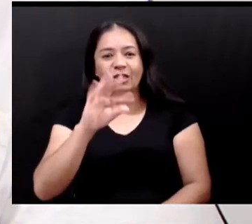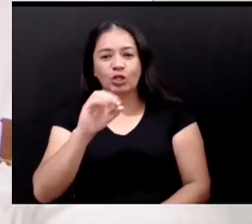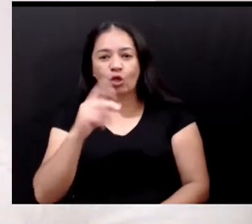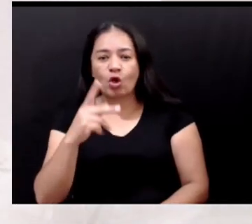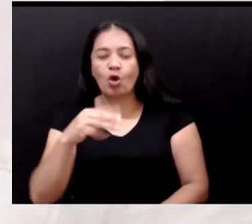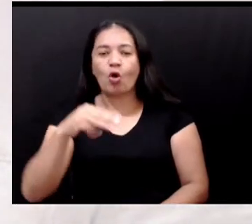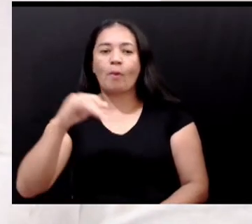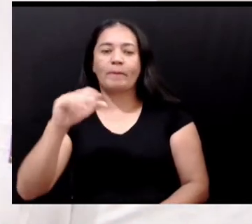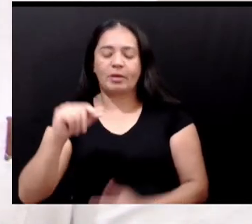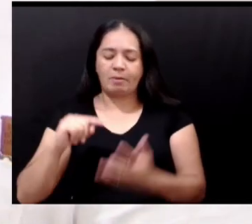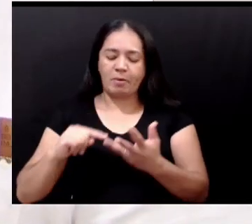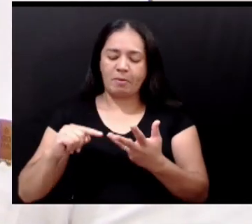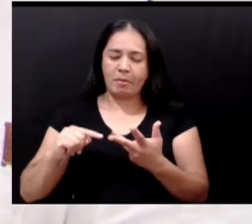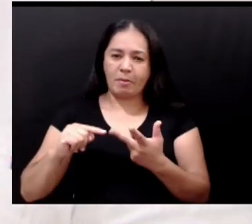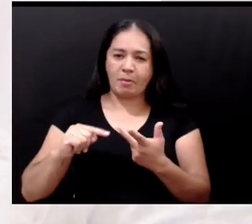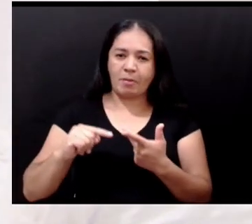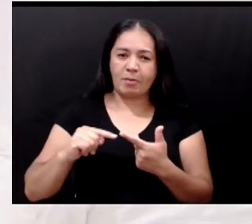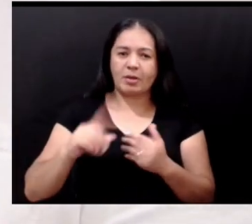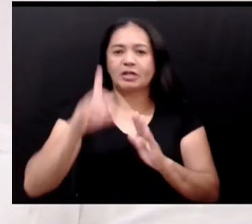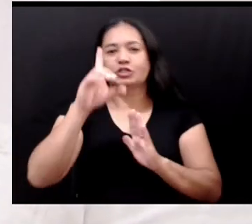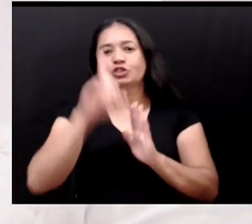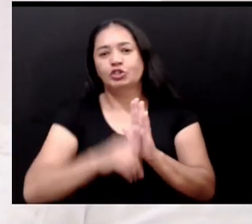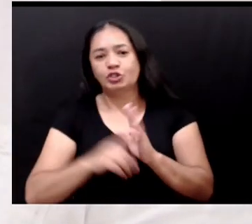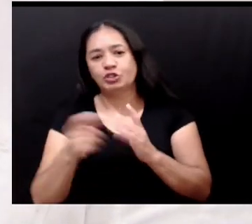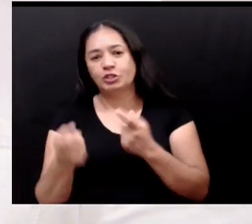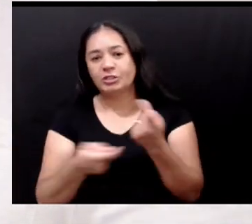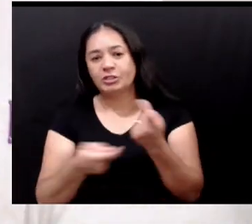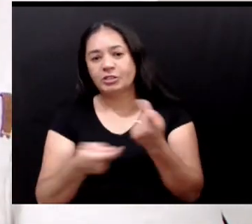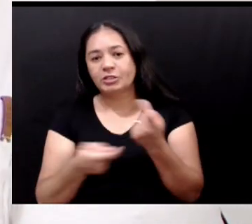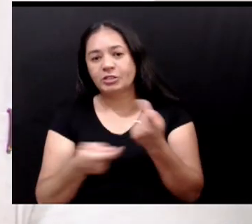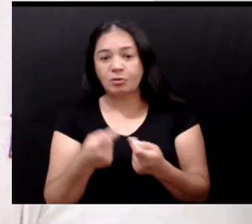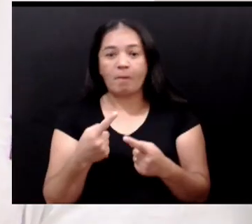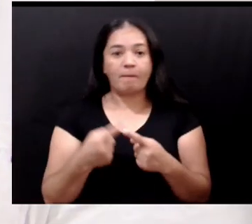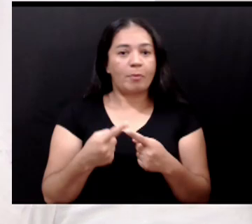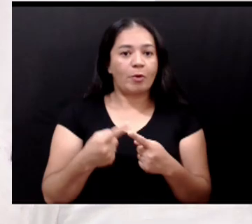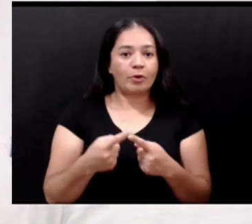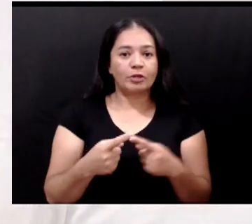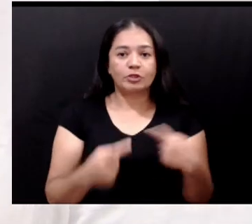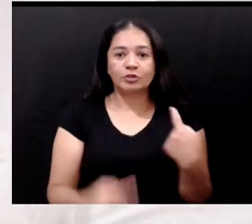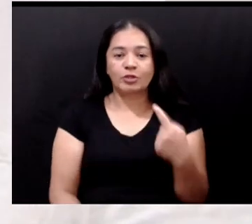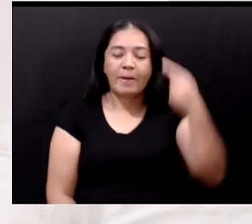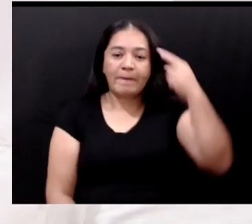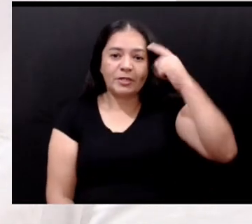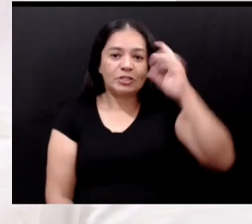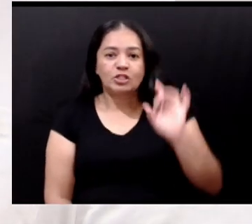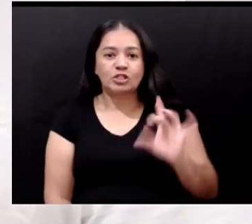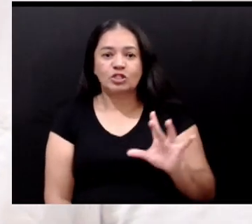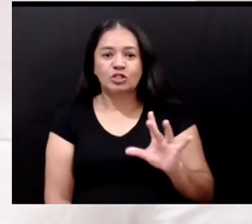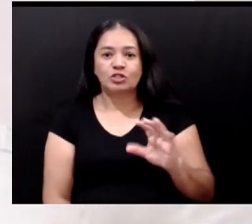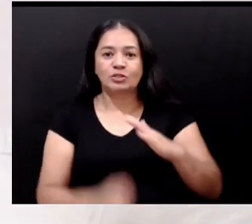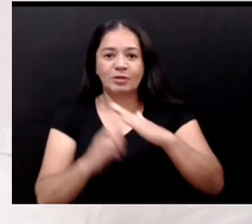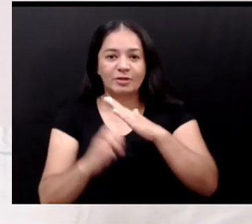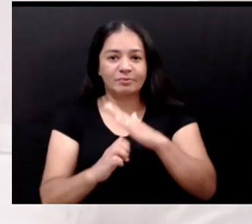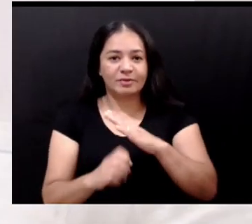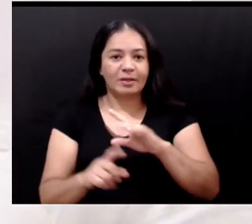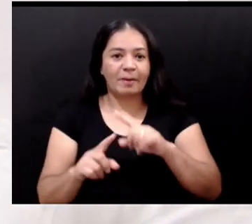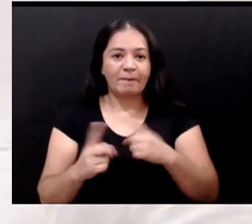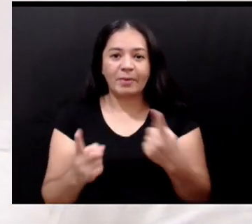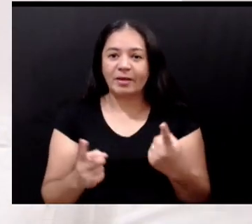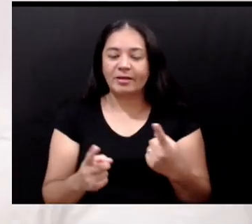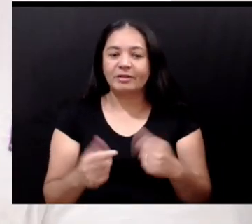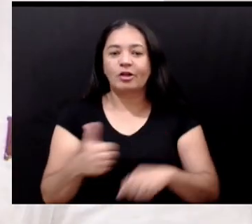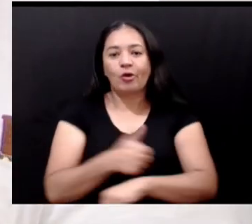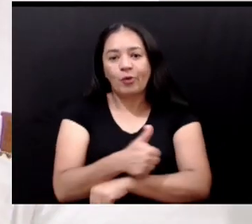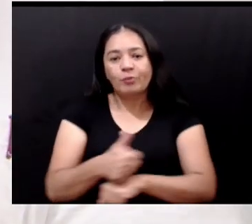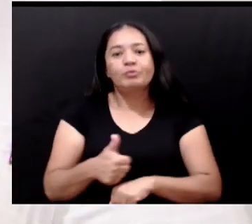entra direito, administração, porque o nosso pensamento é que ele vai se tornar um empresário. Ele vai ser um profissional da área,